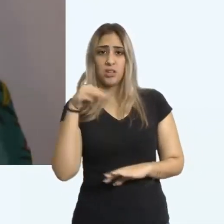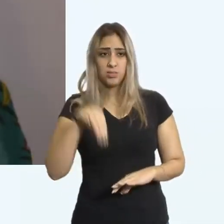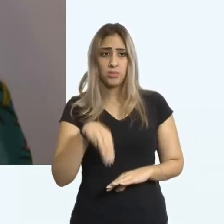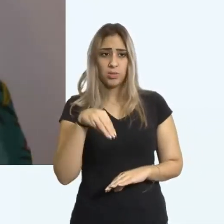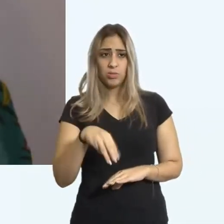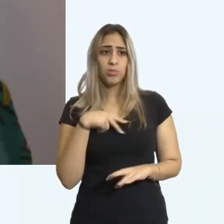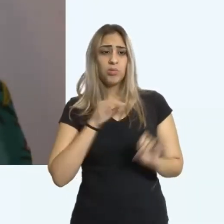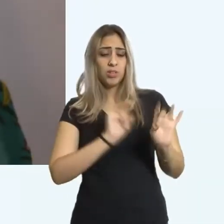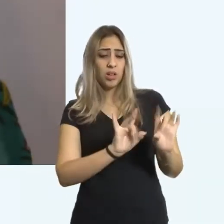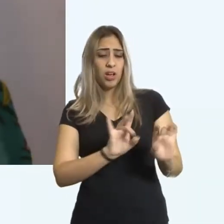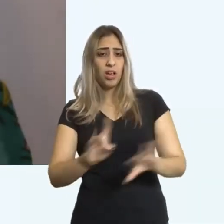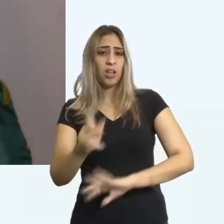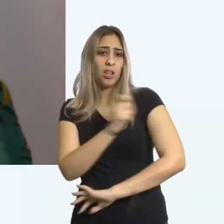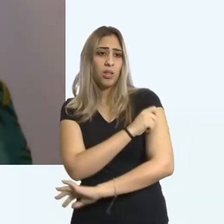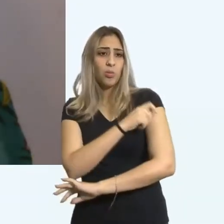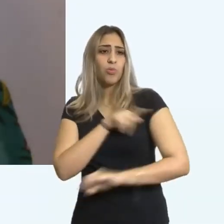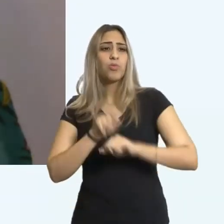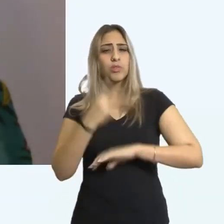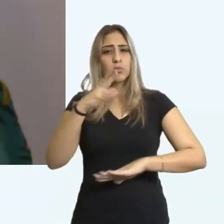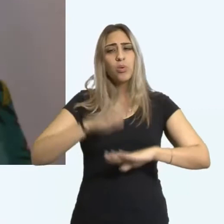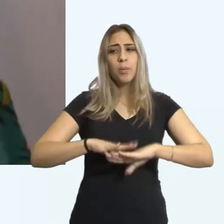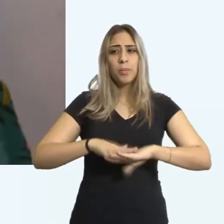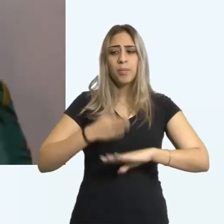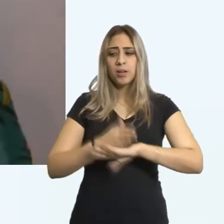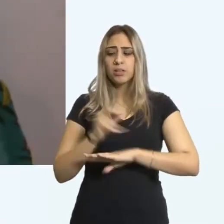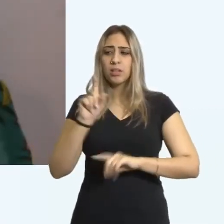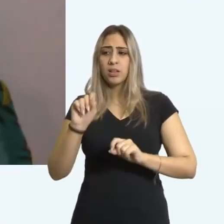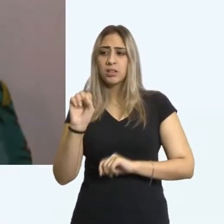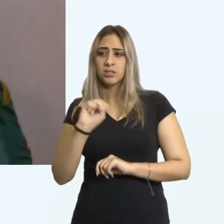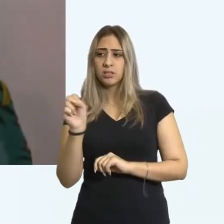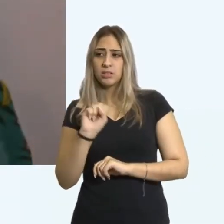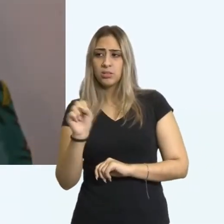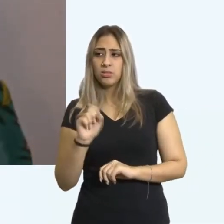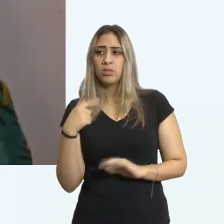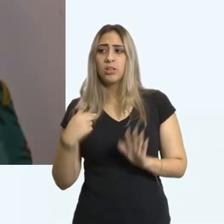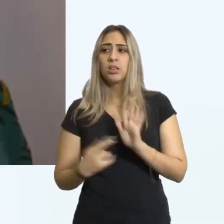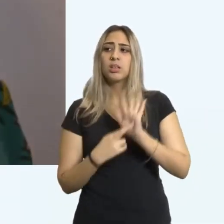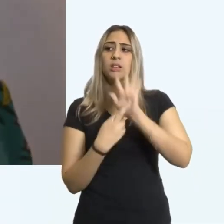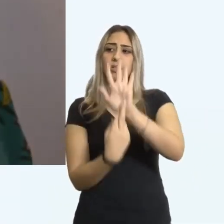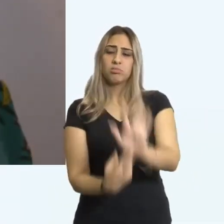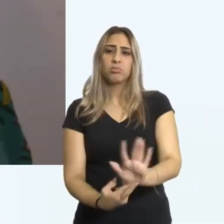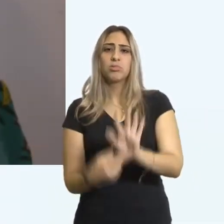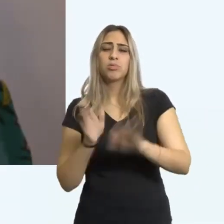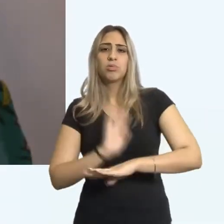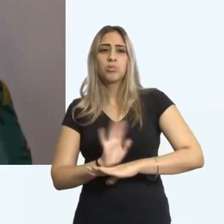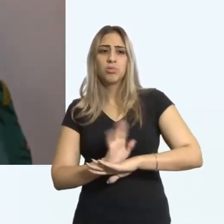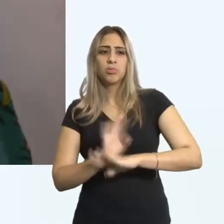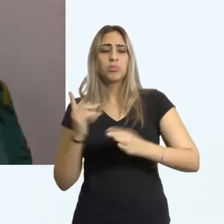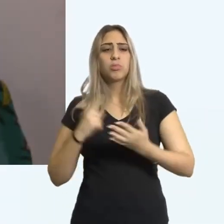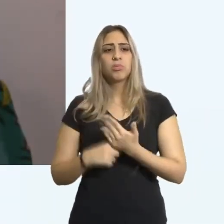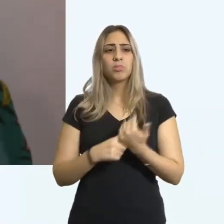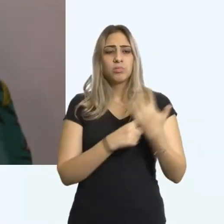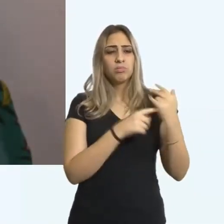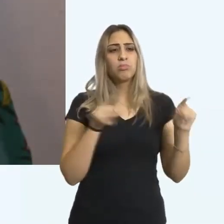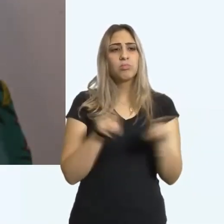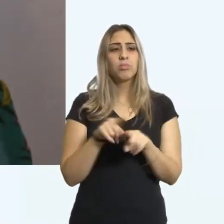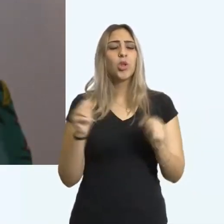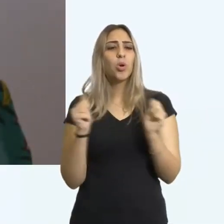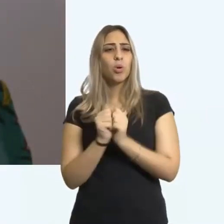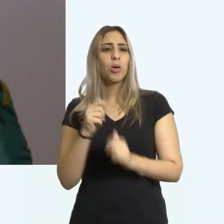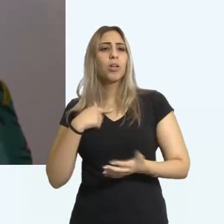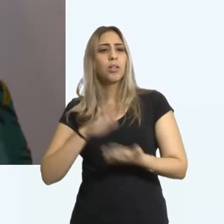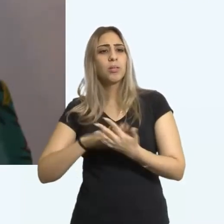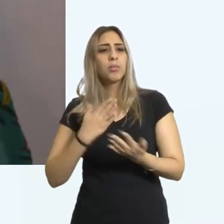Claro estudante res uma parte de 10 segundos resultando num filme de três minutos com a interpretação